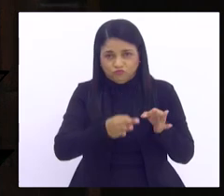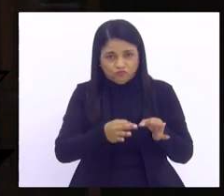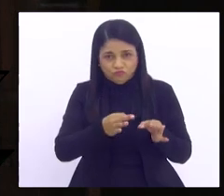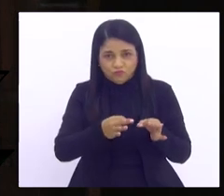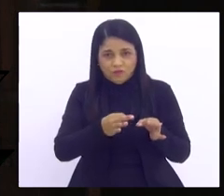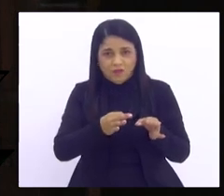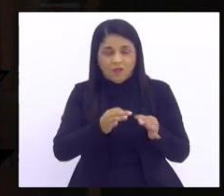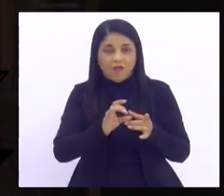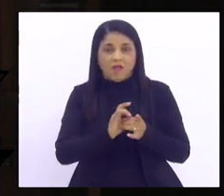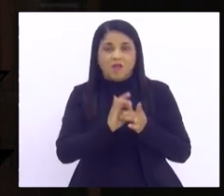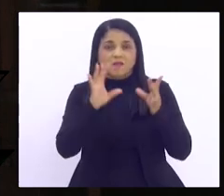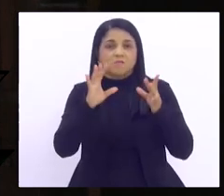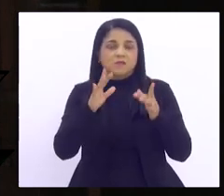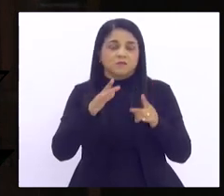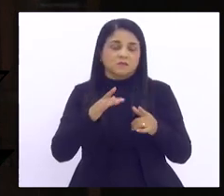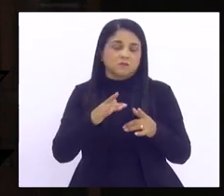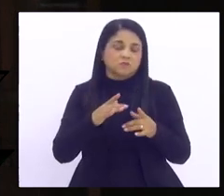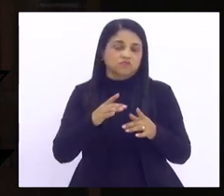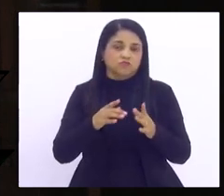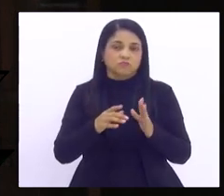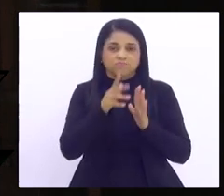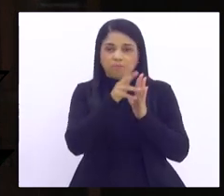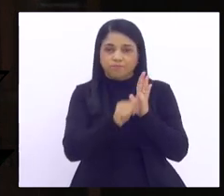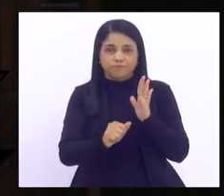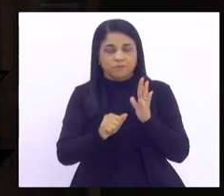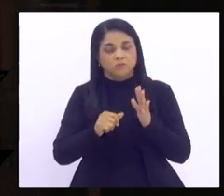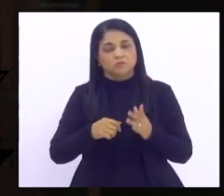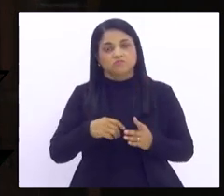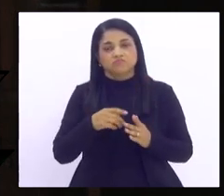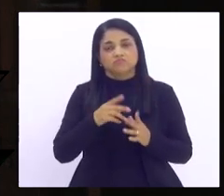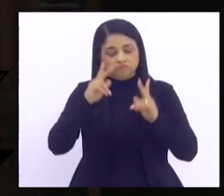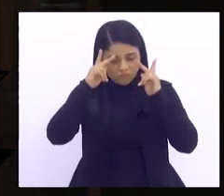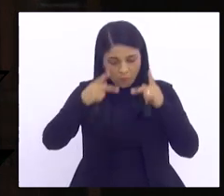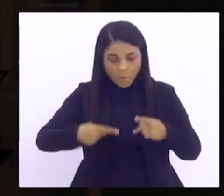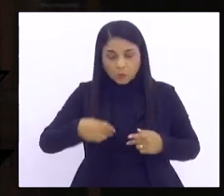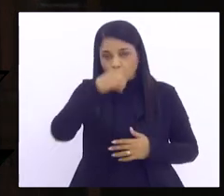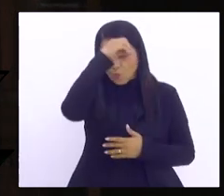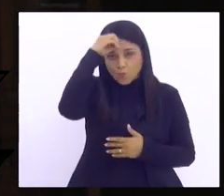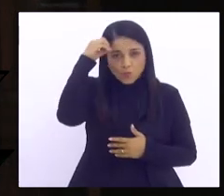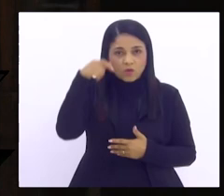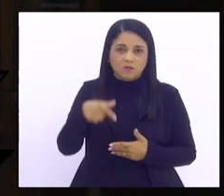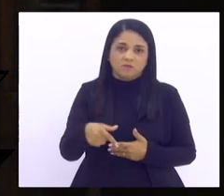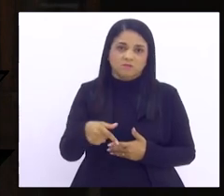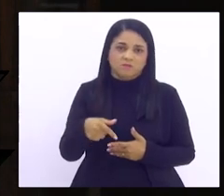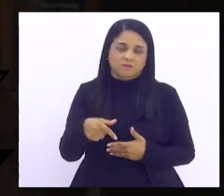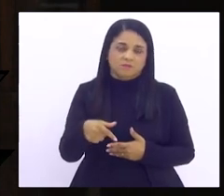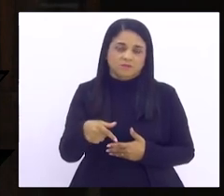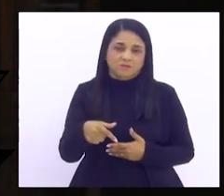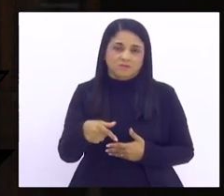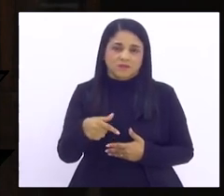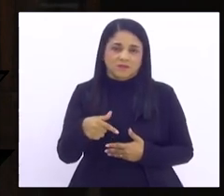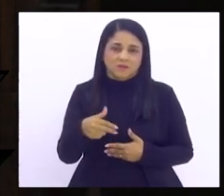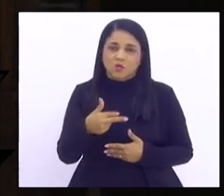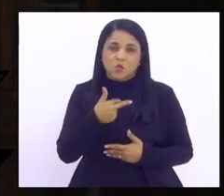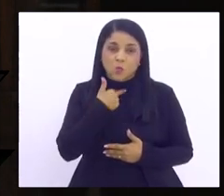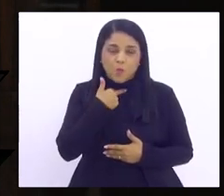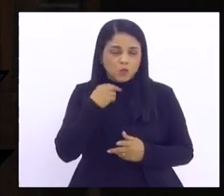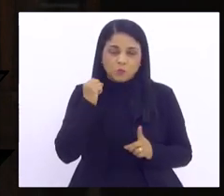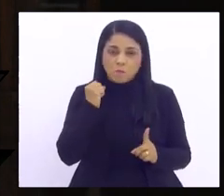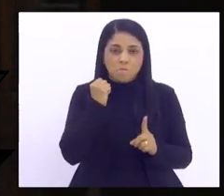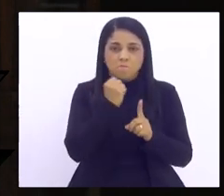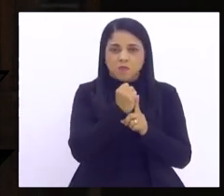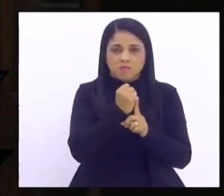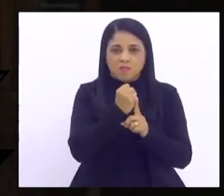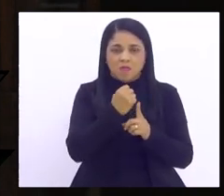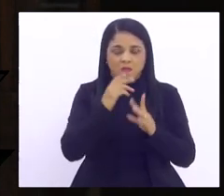deliberada de um ser humano inocente. Pode dar carradas de razões. Eu não posso matar um ser humano